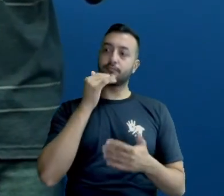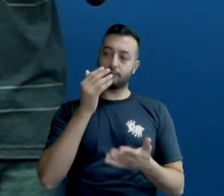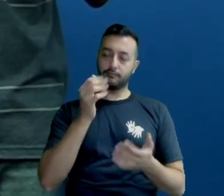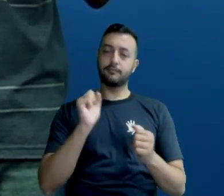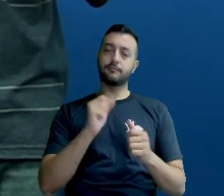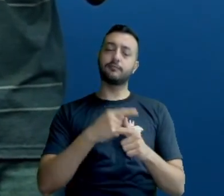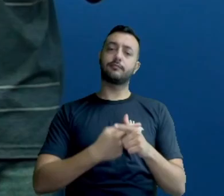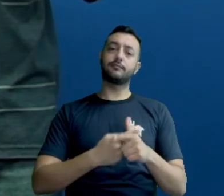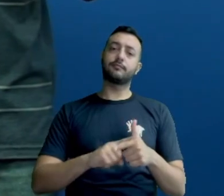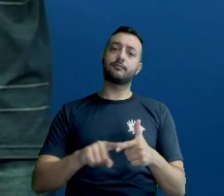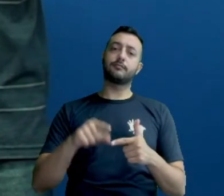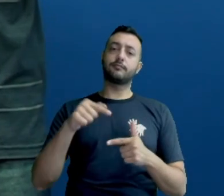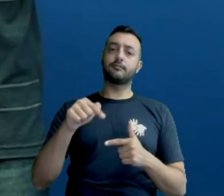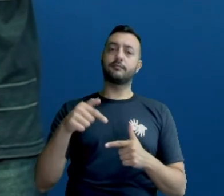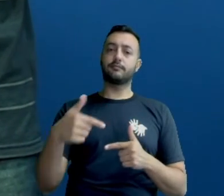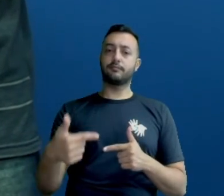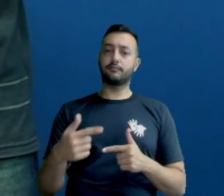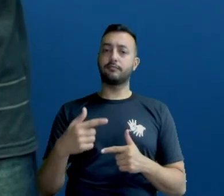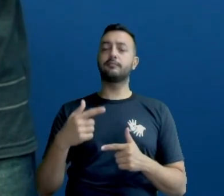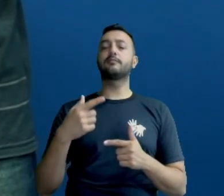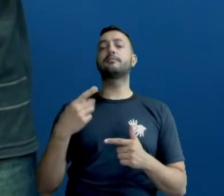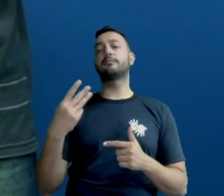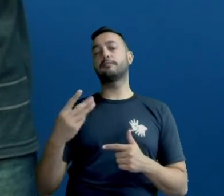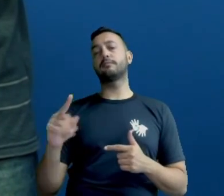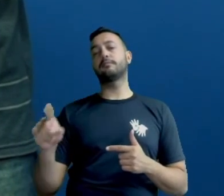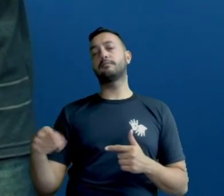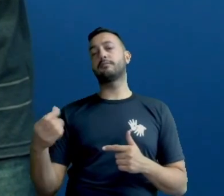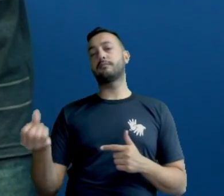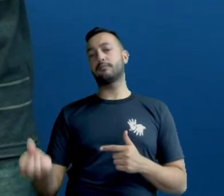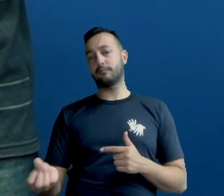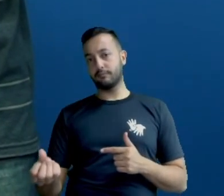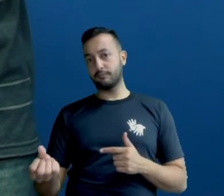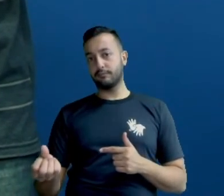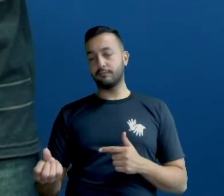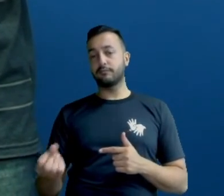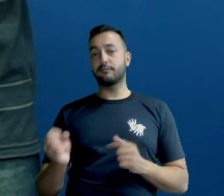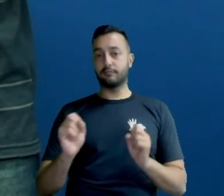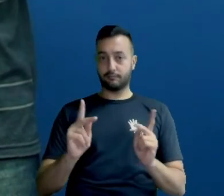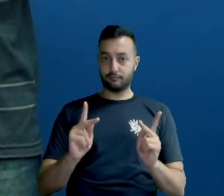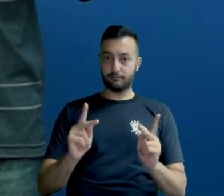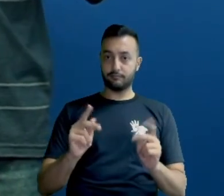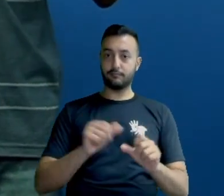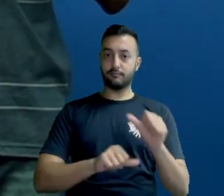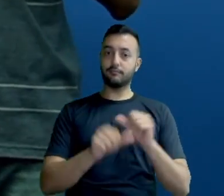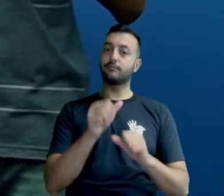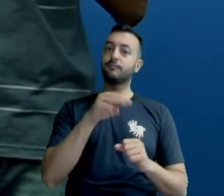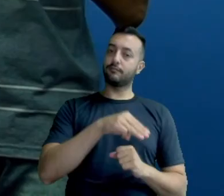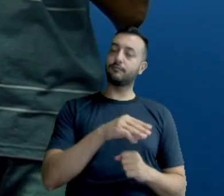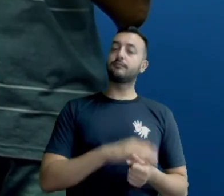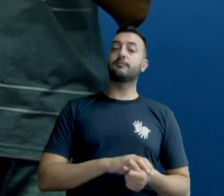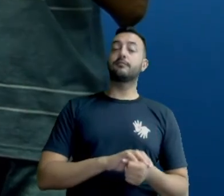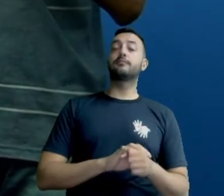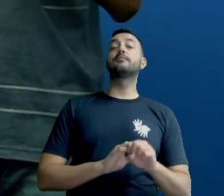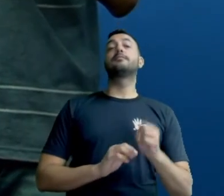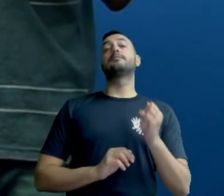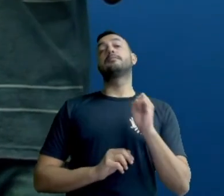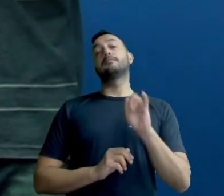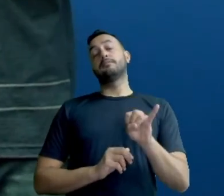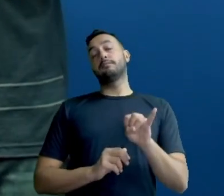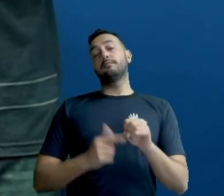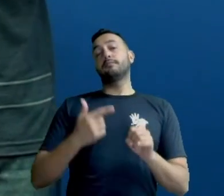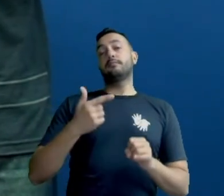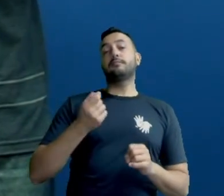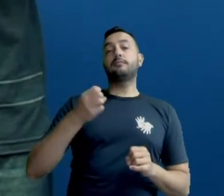dividir 72 por 3,6 para transformar em metros, ok? Ou se ele me dá